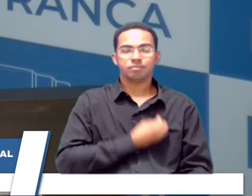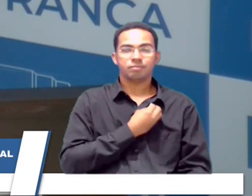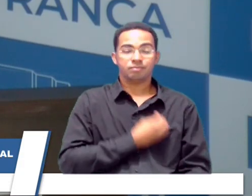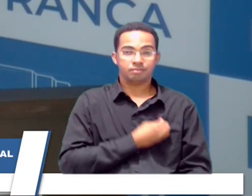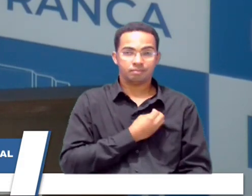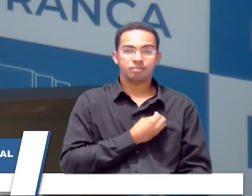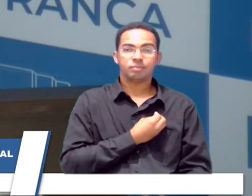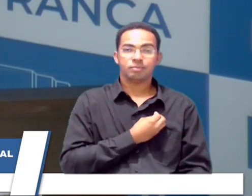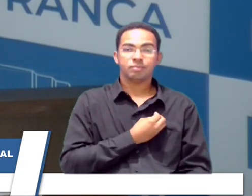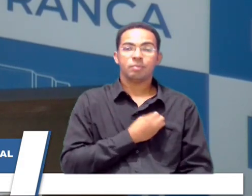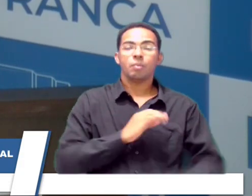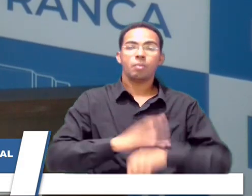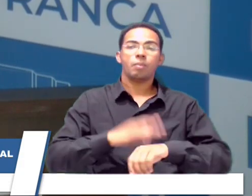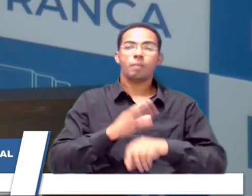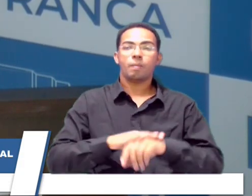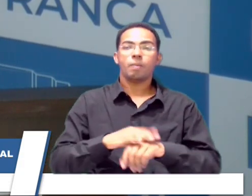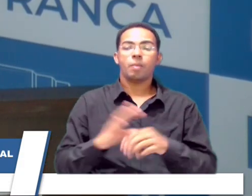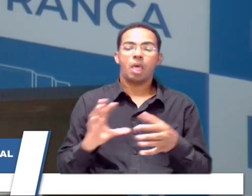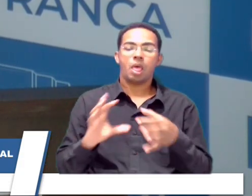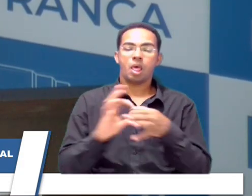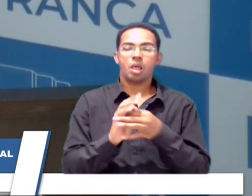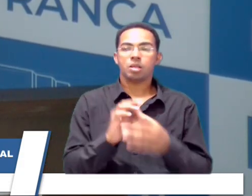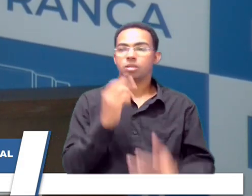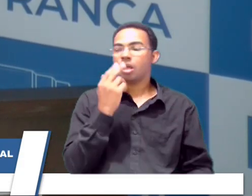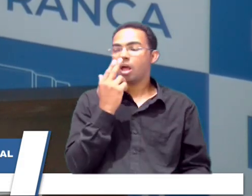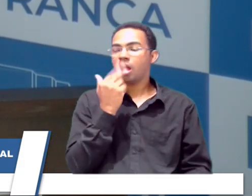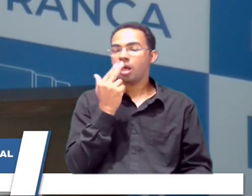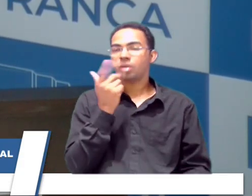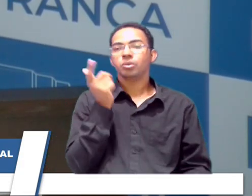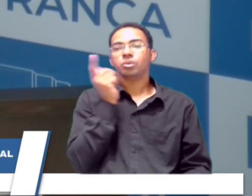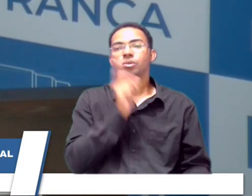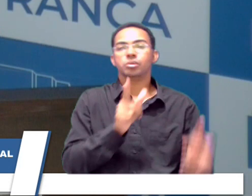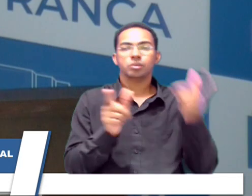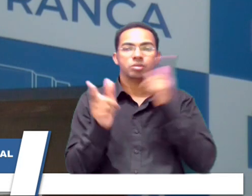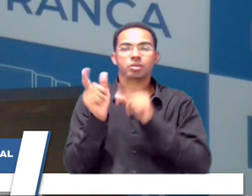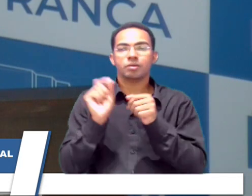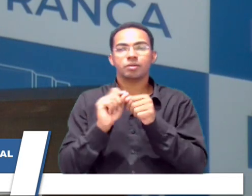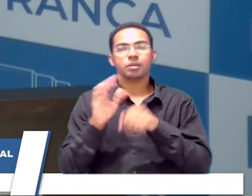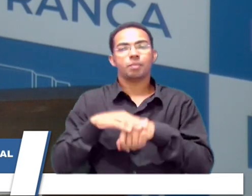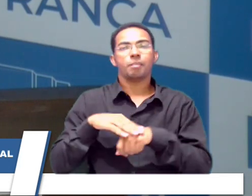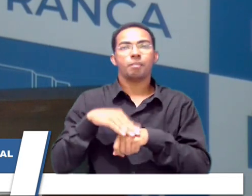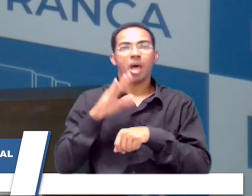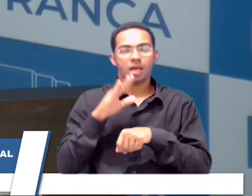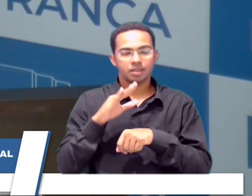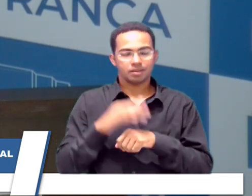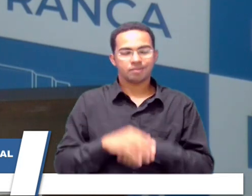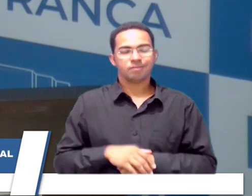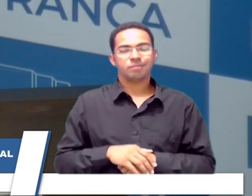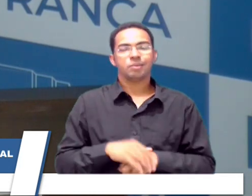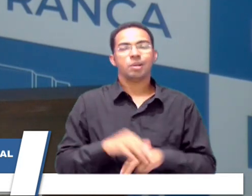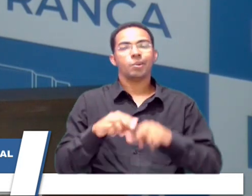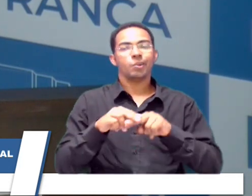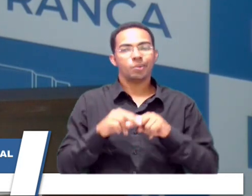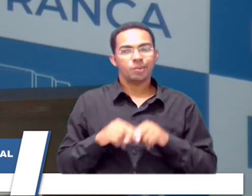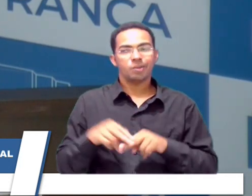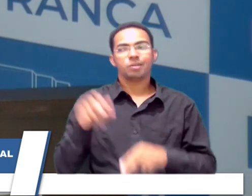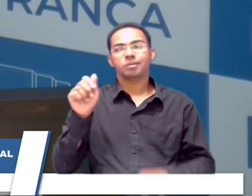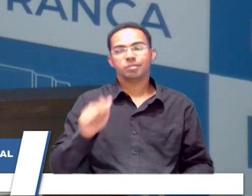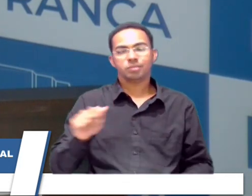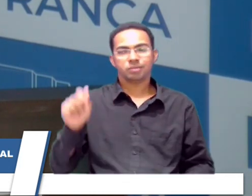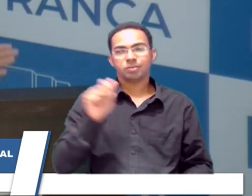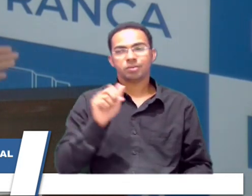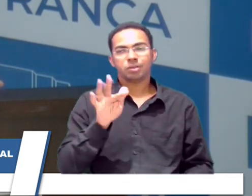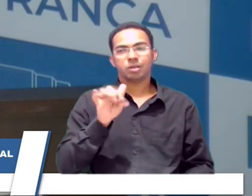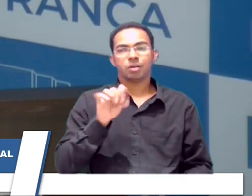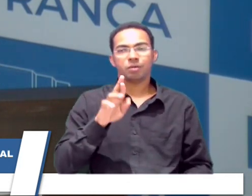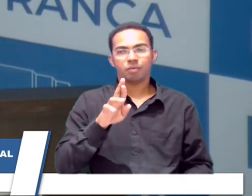E quando associada à nutrição, ela consegue fazer ainda muito mais, né? Então, por isso que a Associação Flor da Vida,